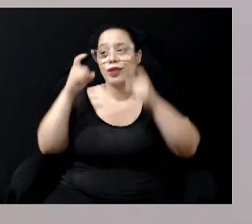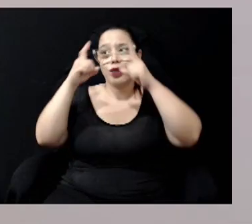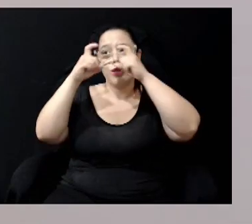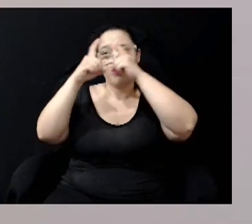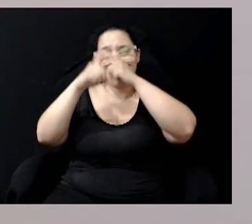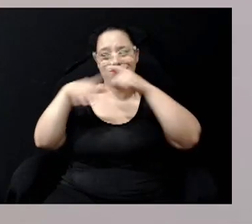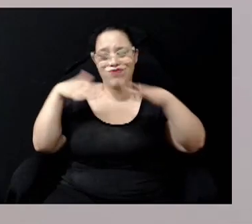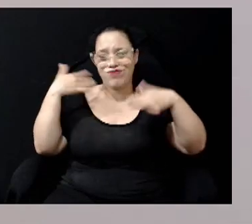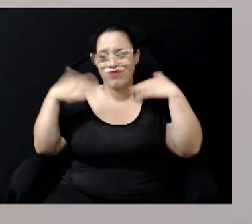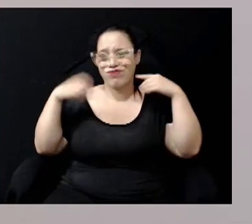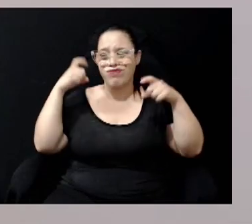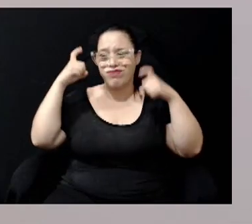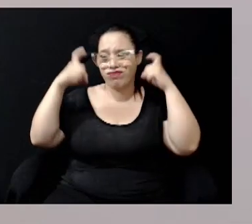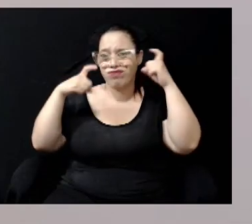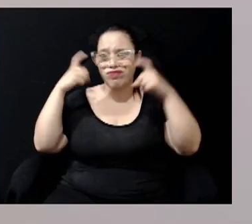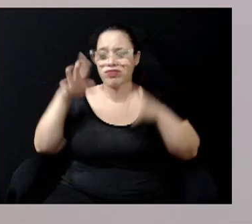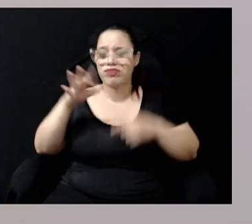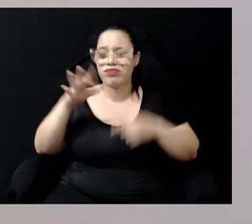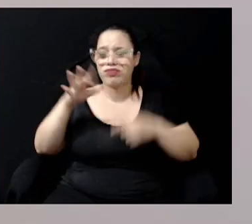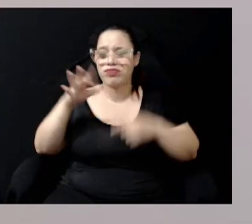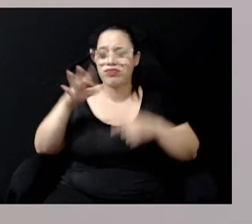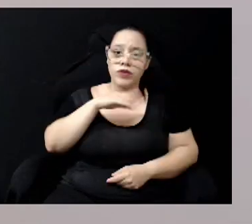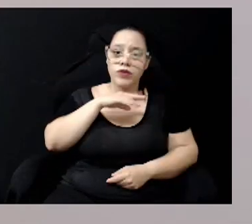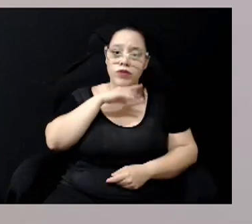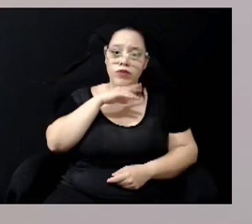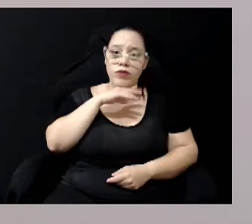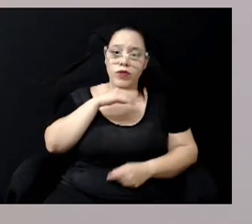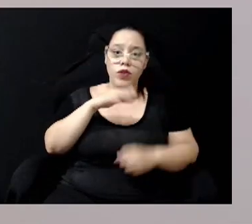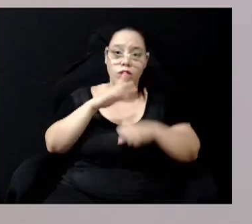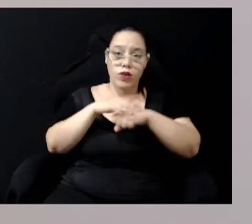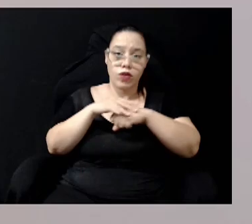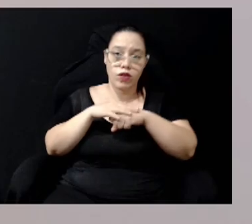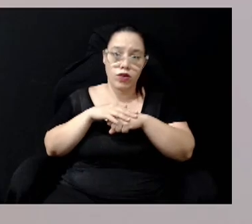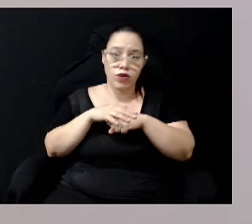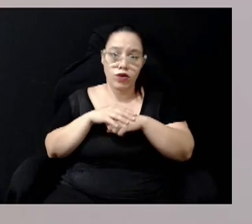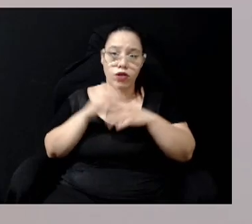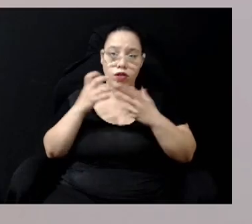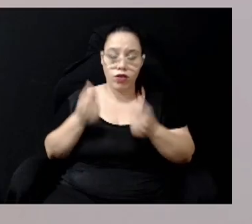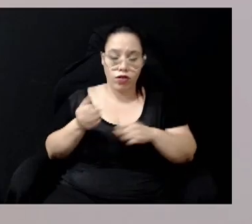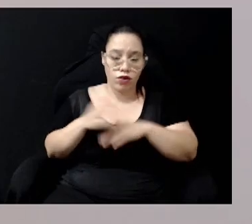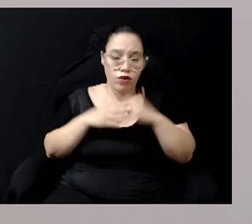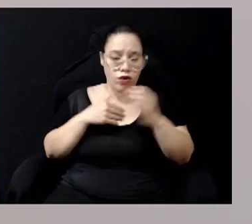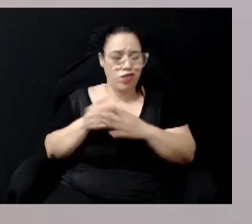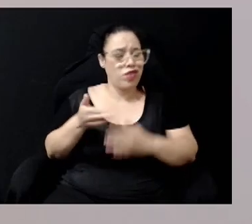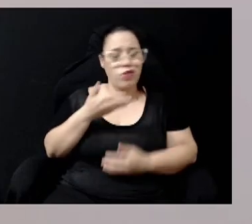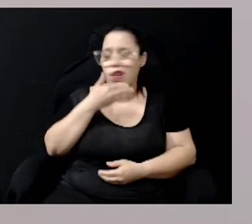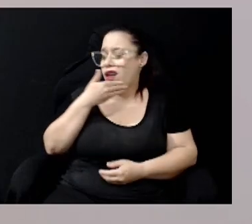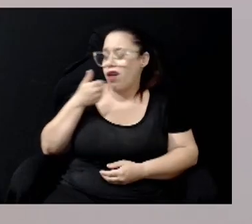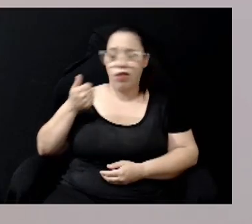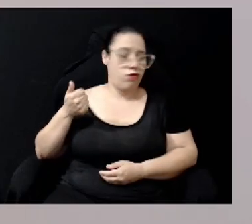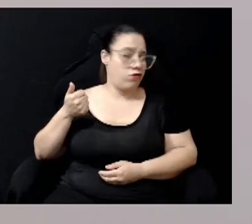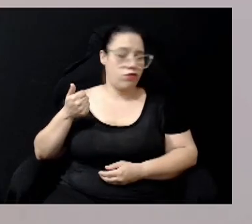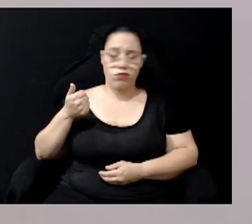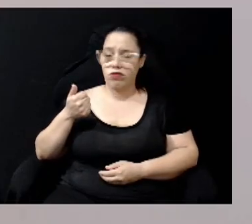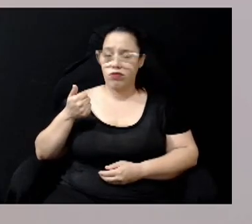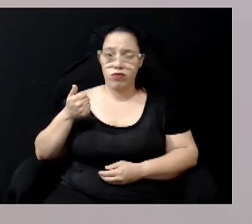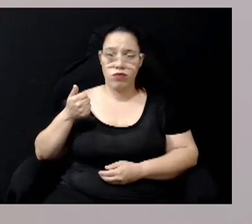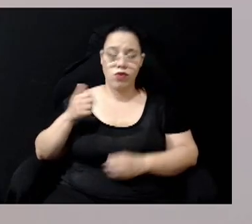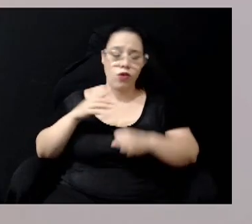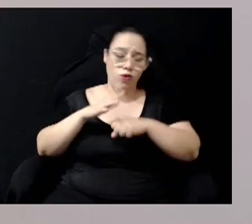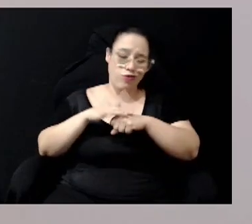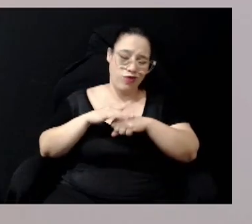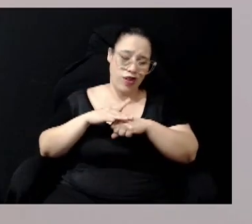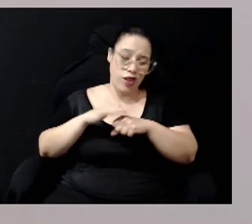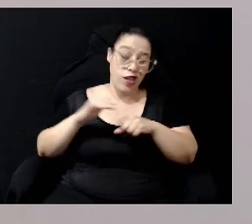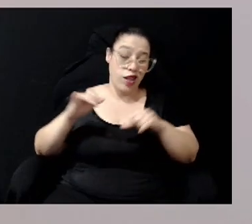de, por exemplo, um animal que está passando por uma doença, recebe um tratamento e não está melhorando, questões de adoecimento,